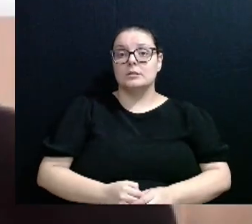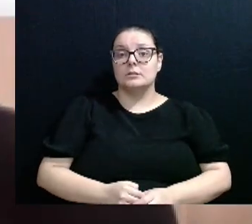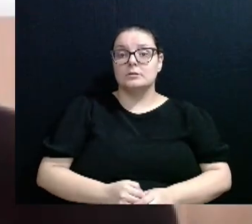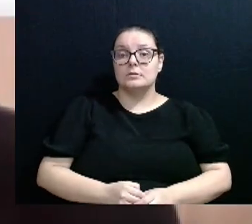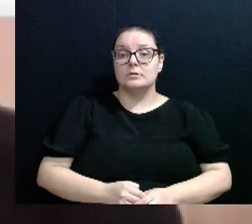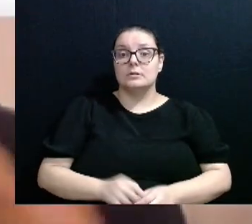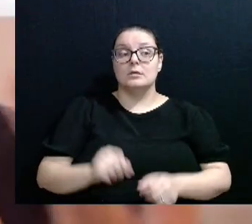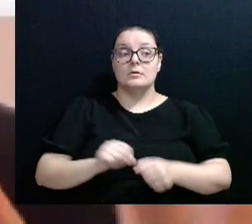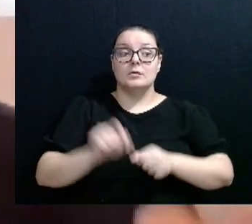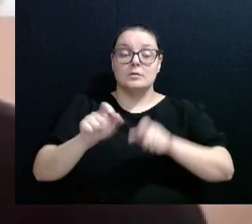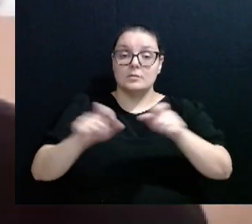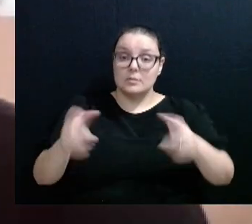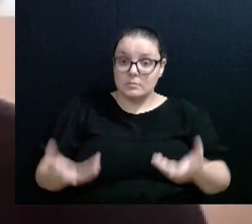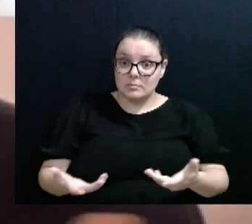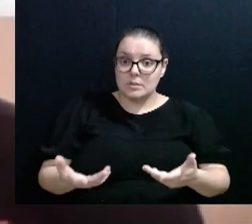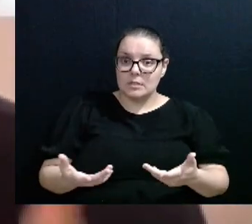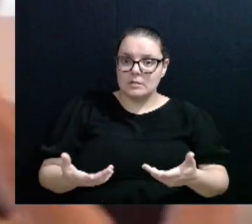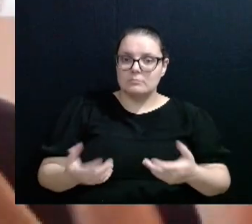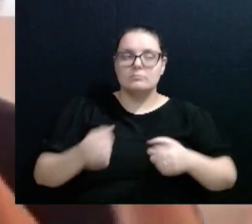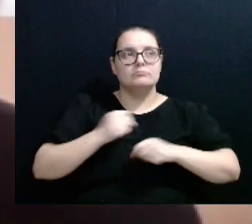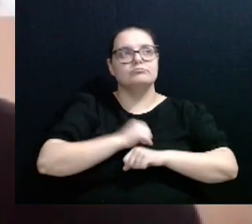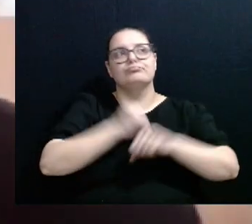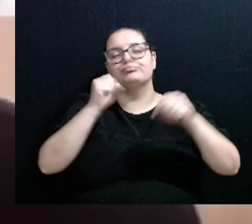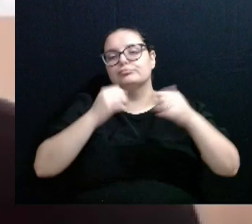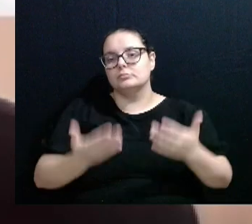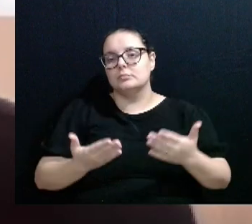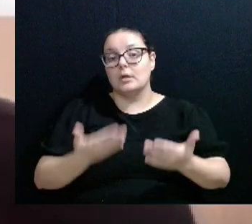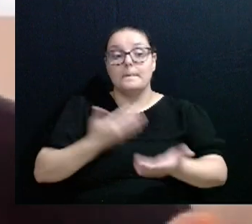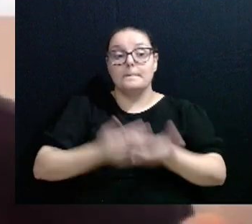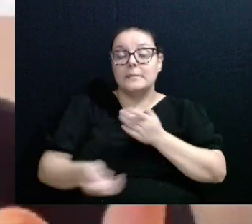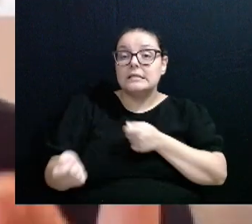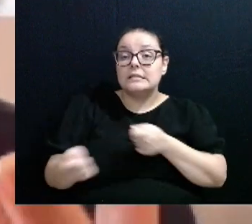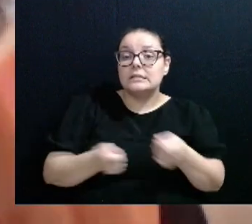tendem a exagerar, perder controle